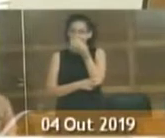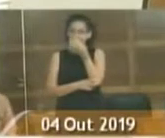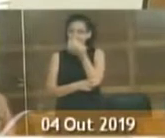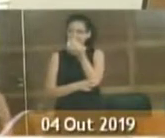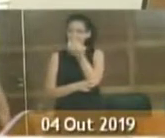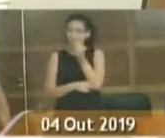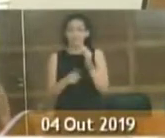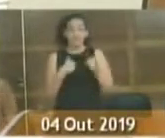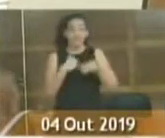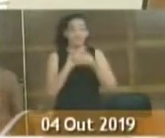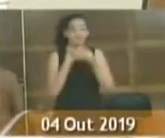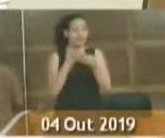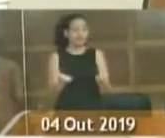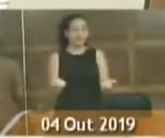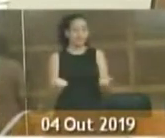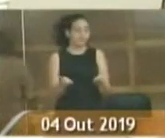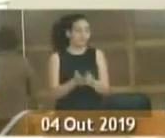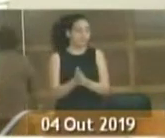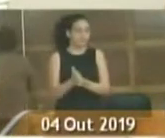me perdi de você.